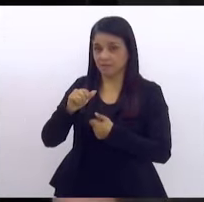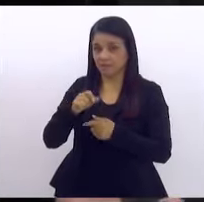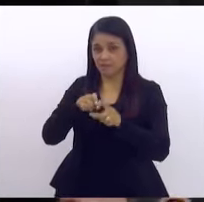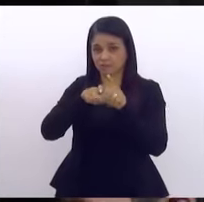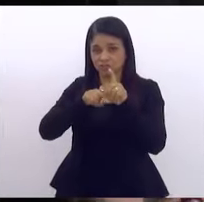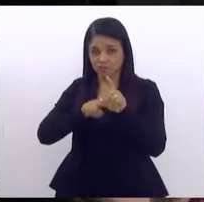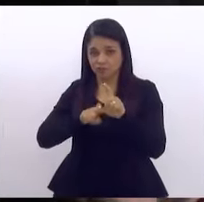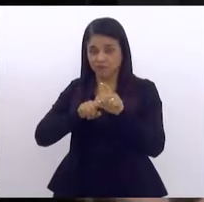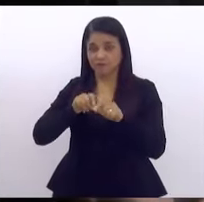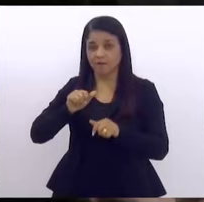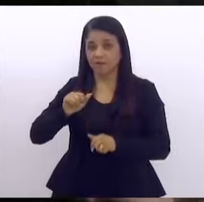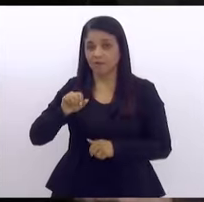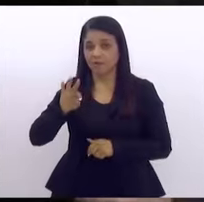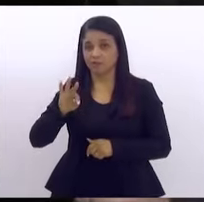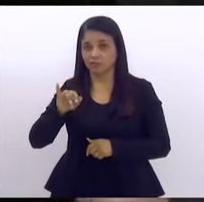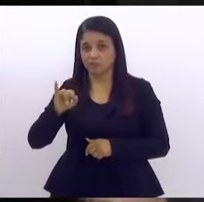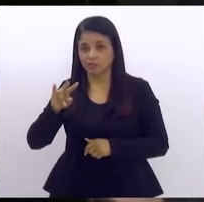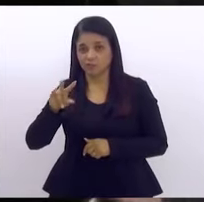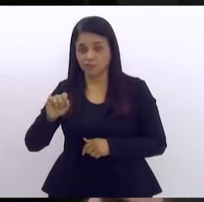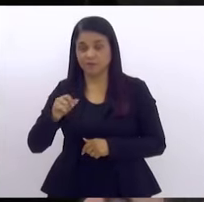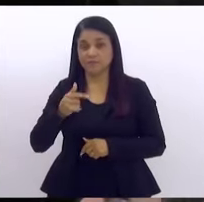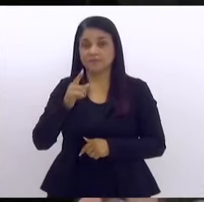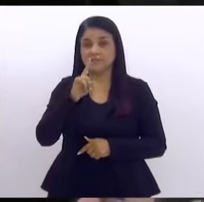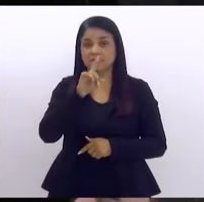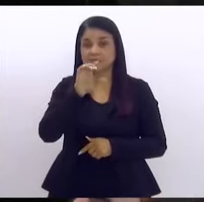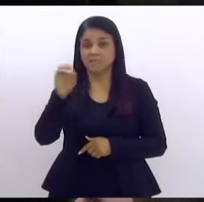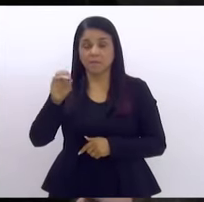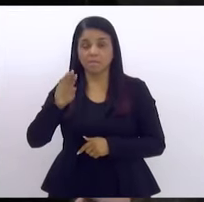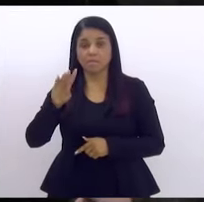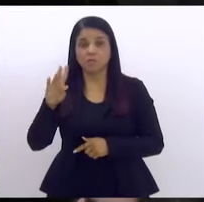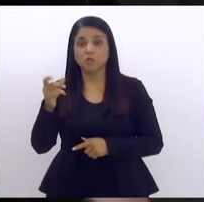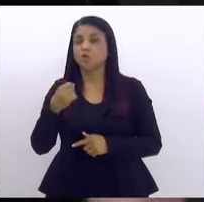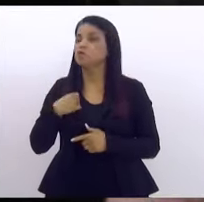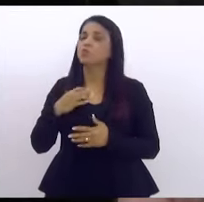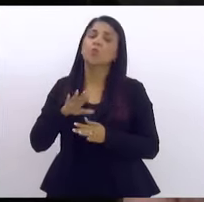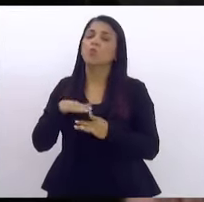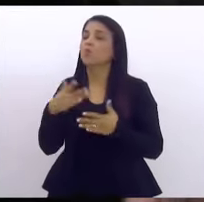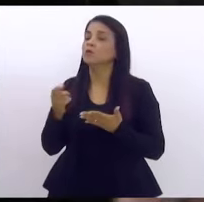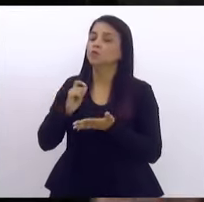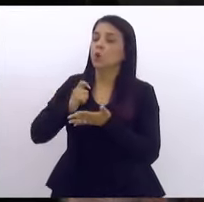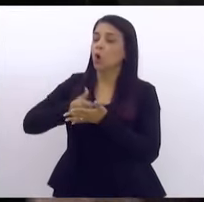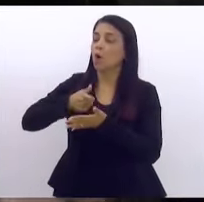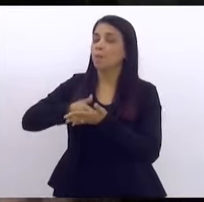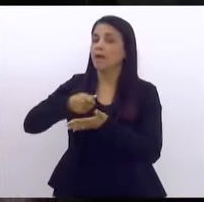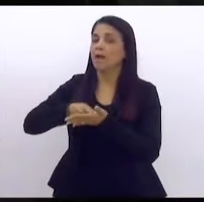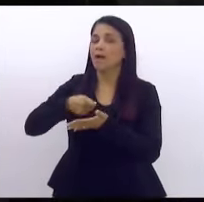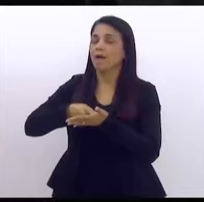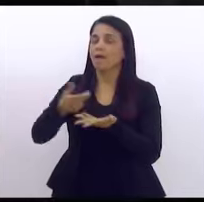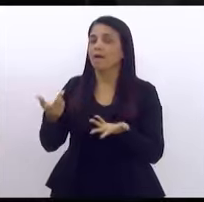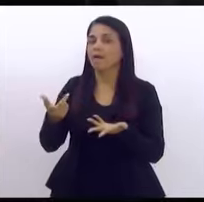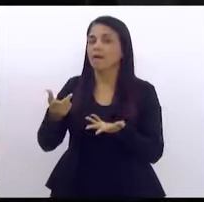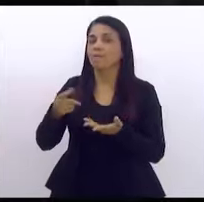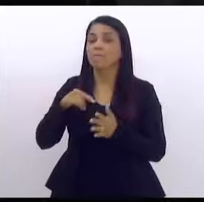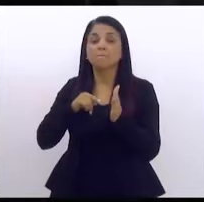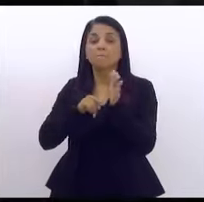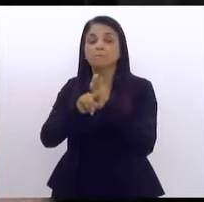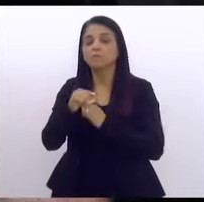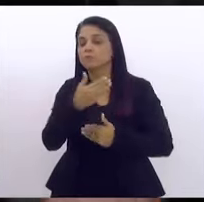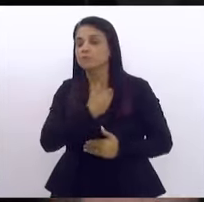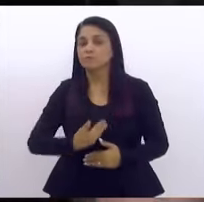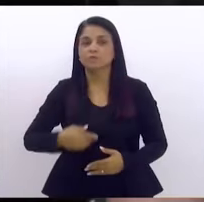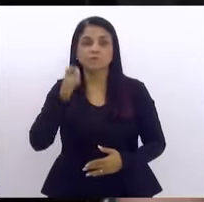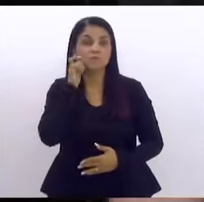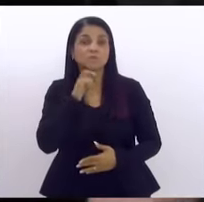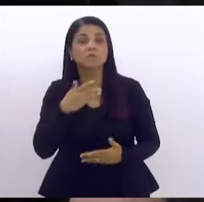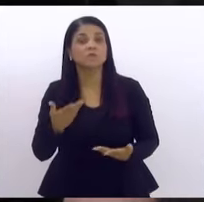de 100 bilhões. Quando é que a gente vai cobrar isso? É uma pergunta que fica para o governador Cláudio Castro, porque, afinal